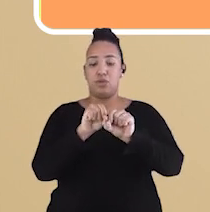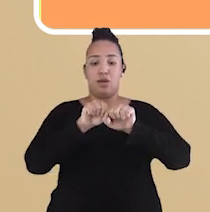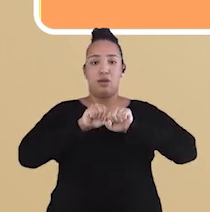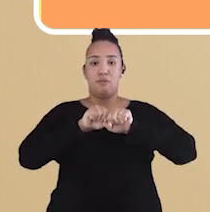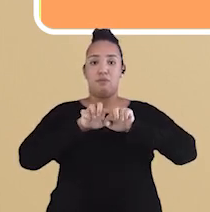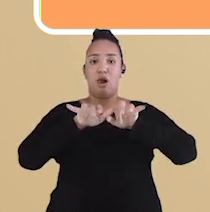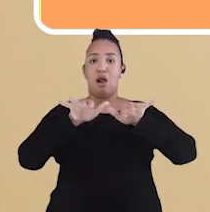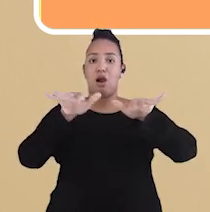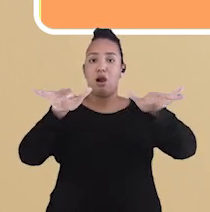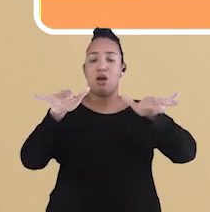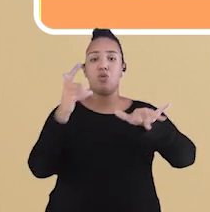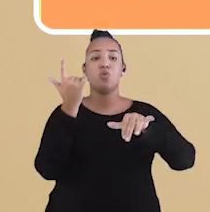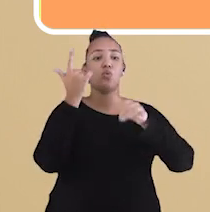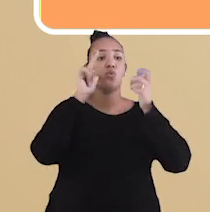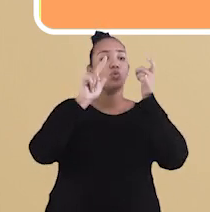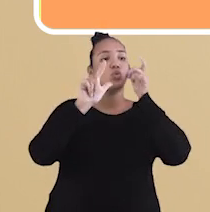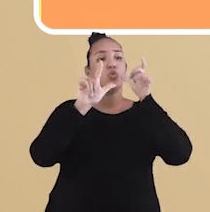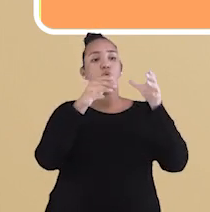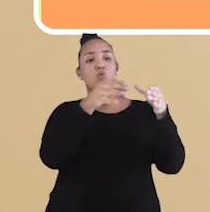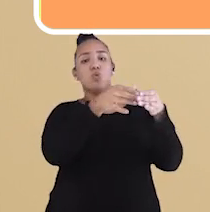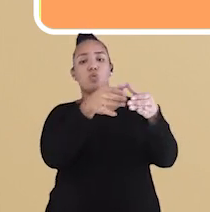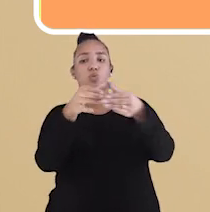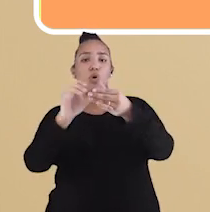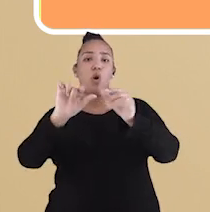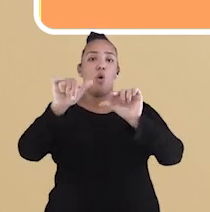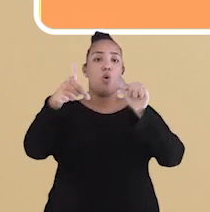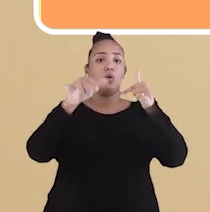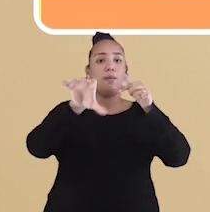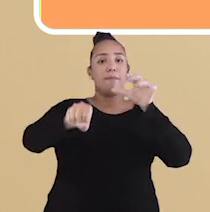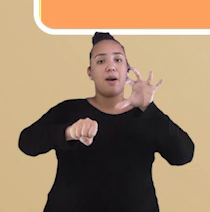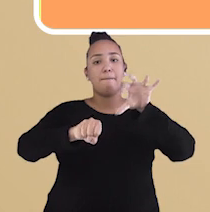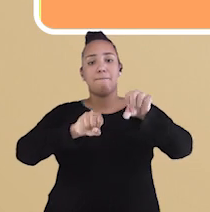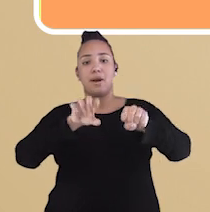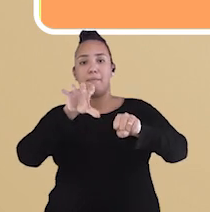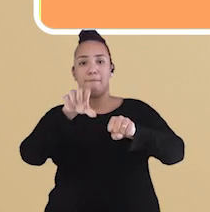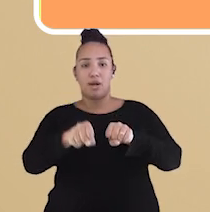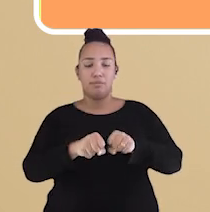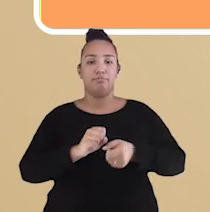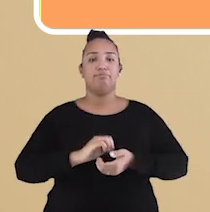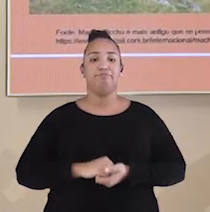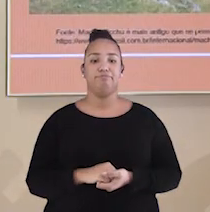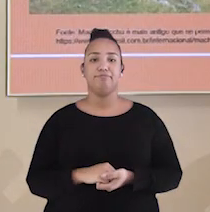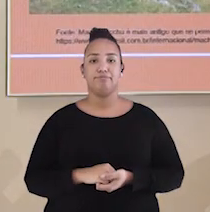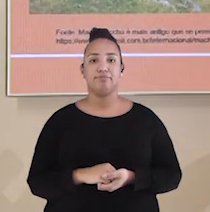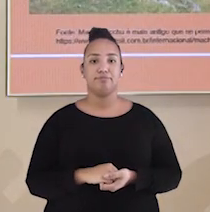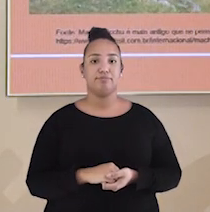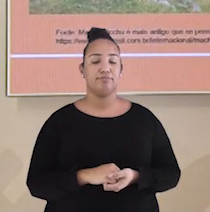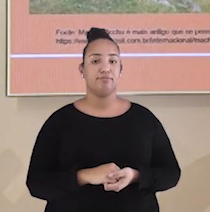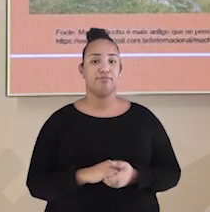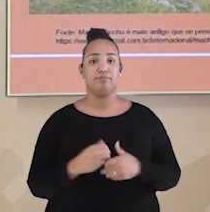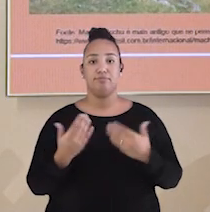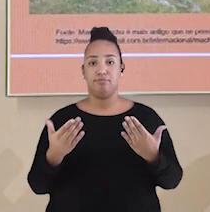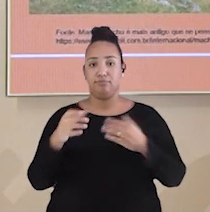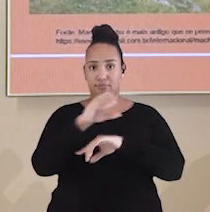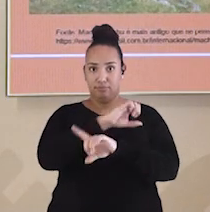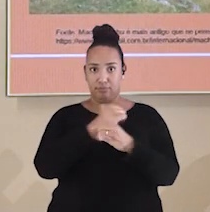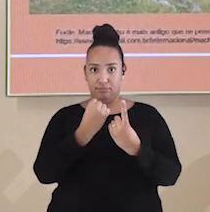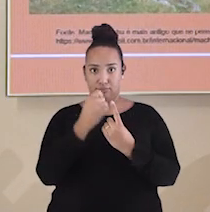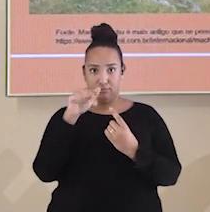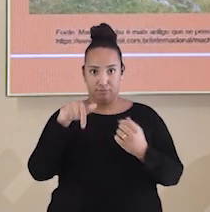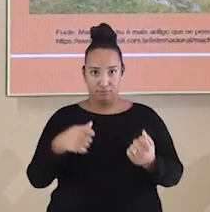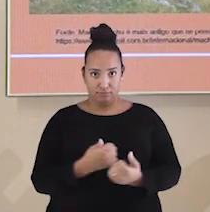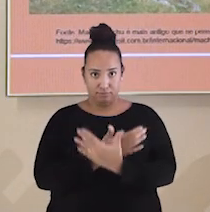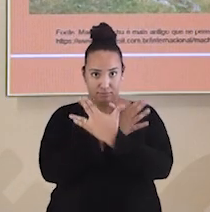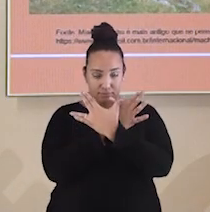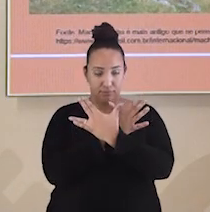expansão, conquistando algumas aldeias próximas à região do lago de Titicaca. A sociedade inca era